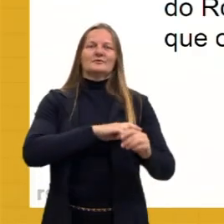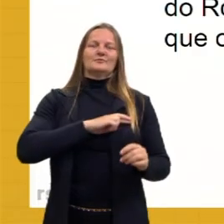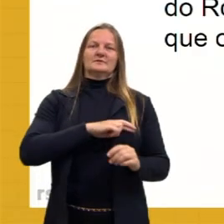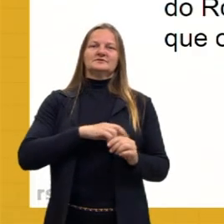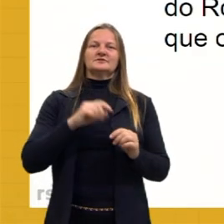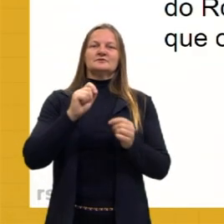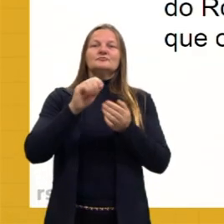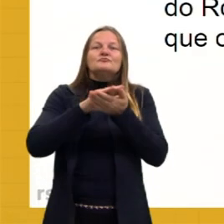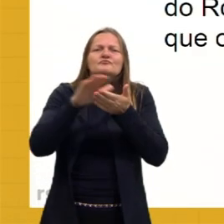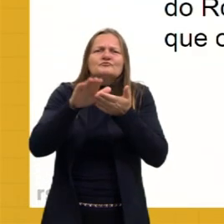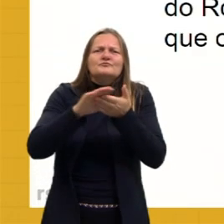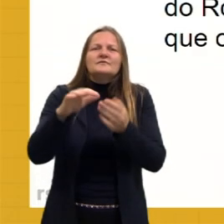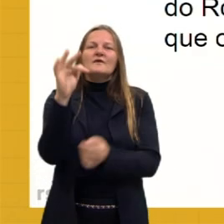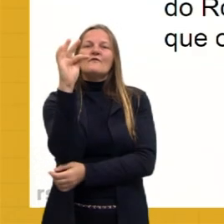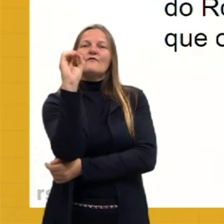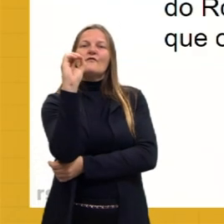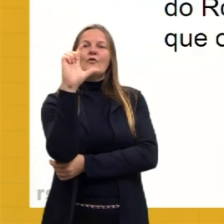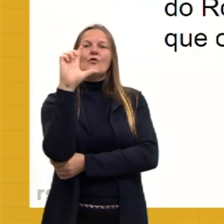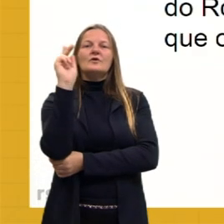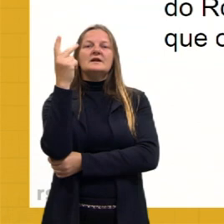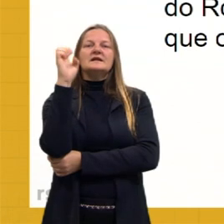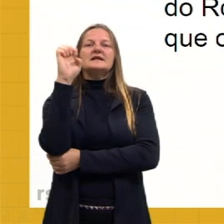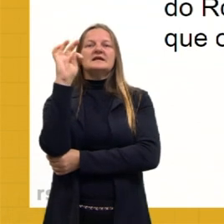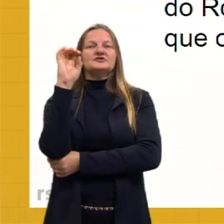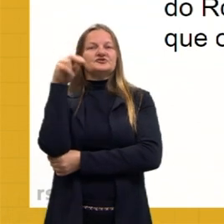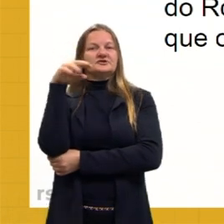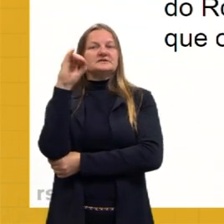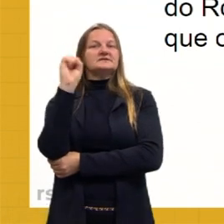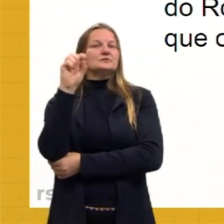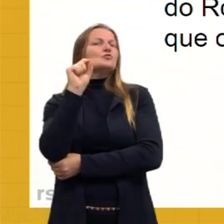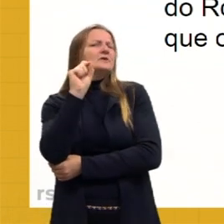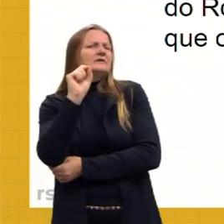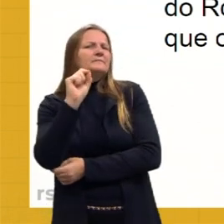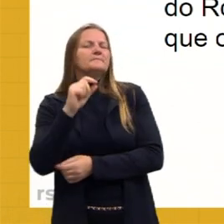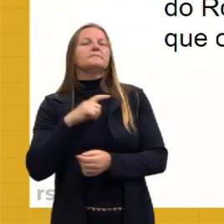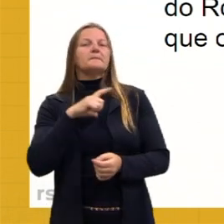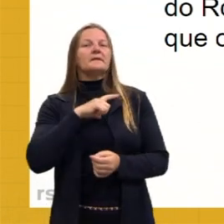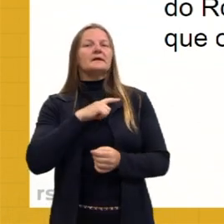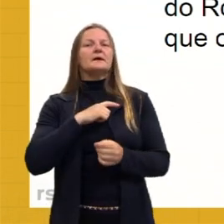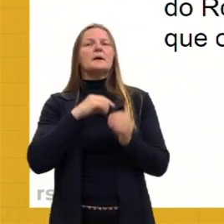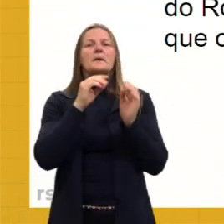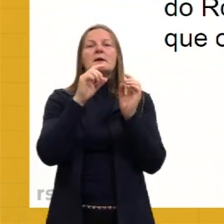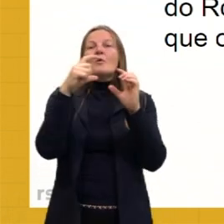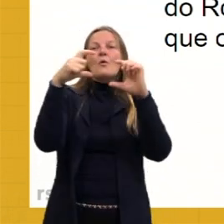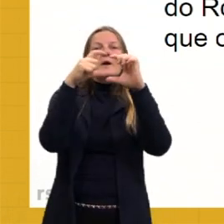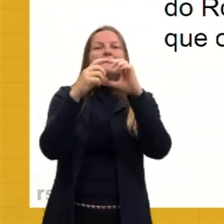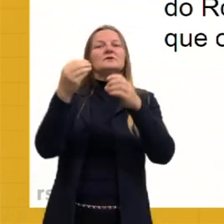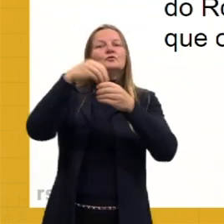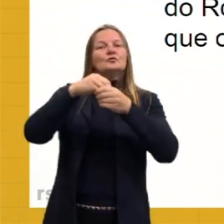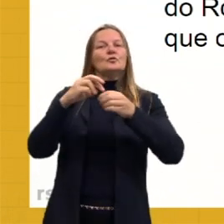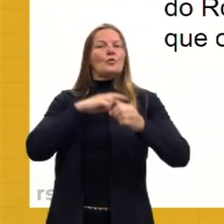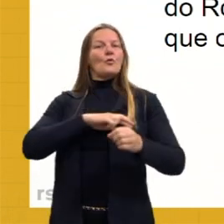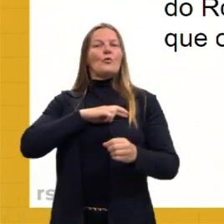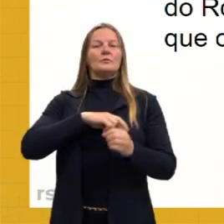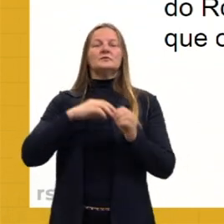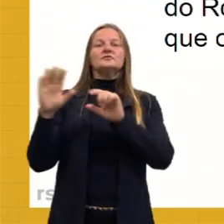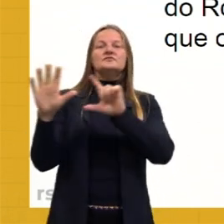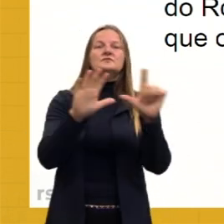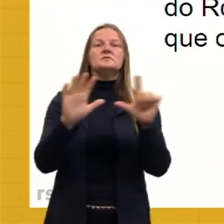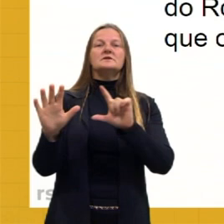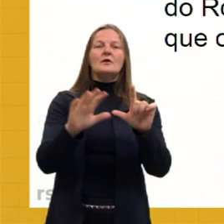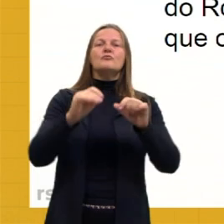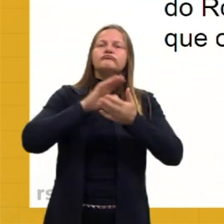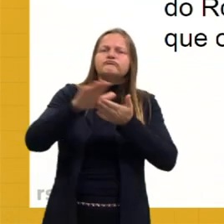Então os folhetins os folhetins O que são esses folhetins né eles eram capítulos de romances de periocidade